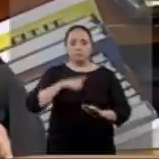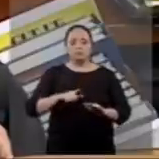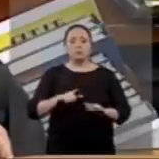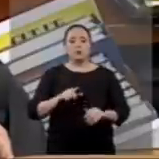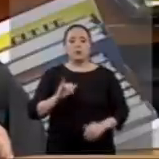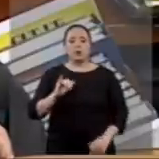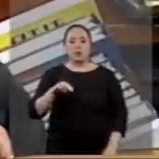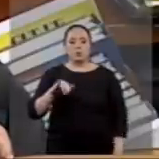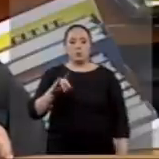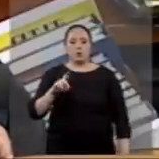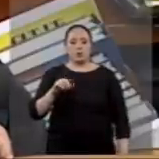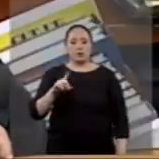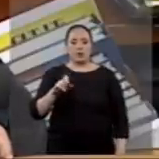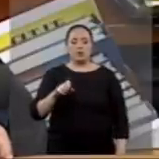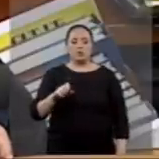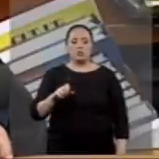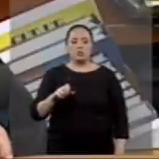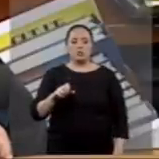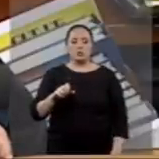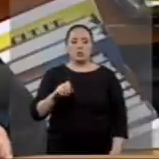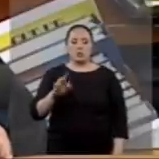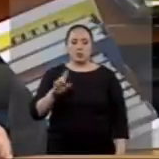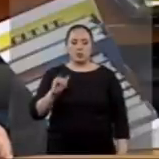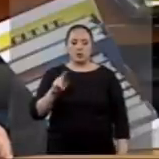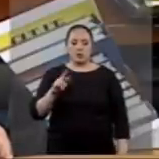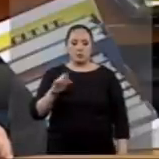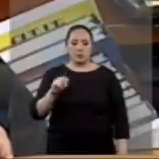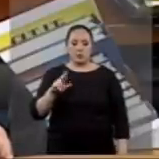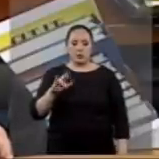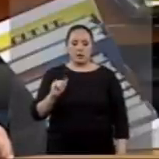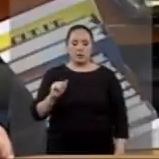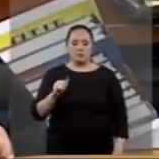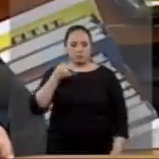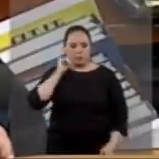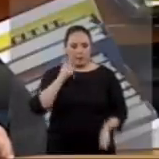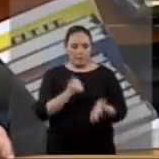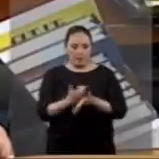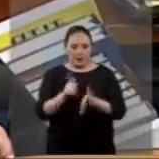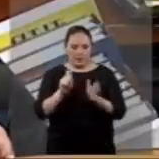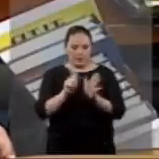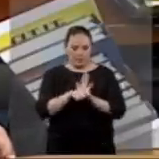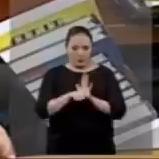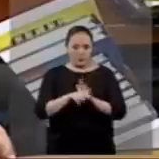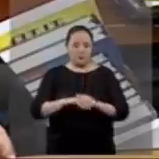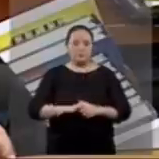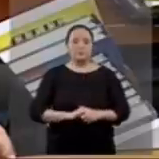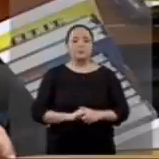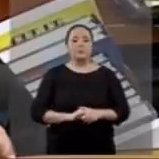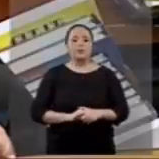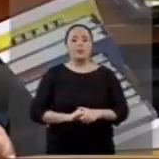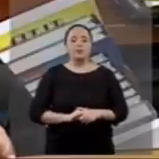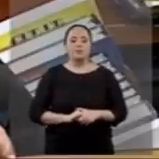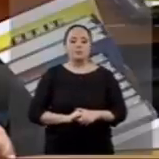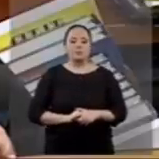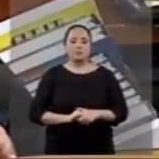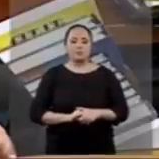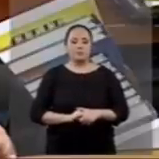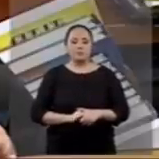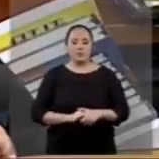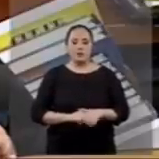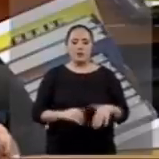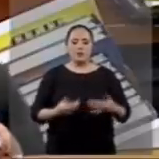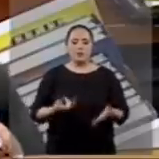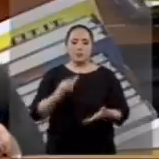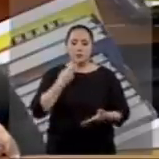imunidade tributária. Inexiste qualquer descompasso, surgindo imprópria a alegação de ser